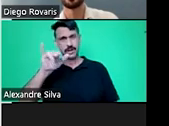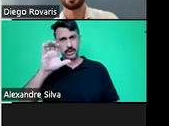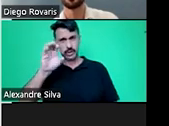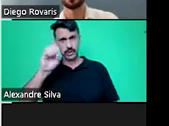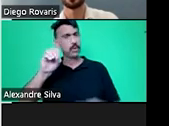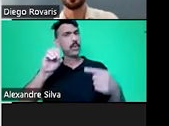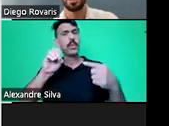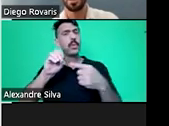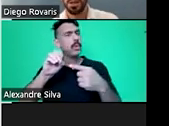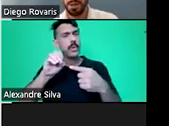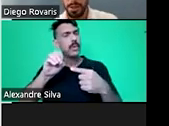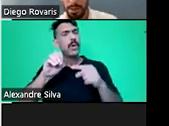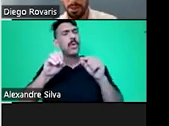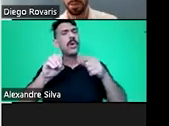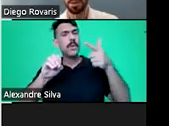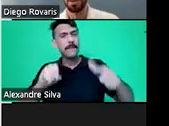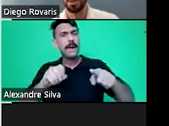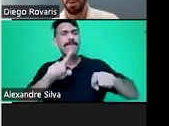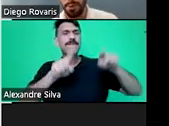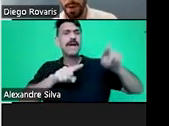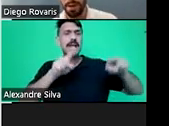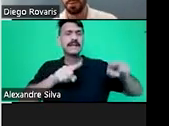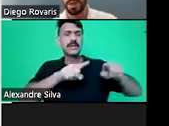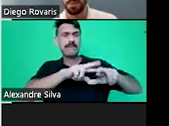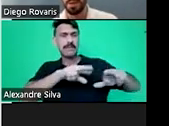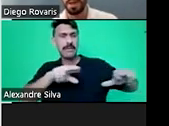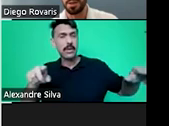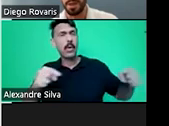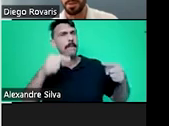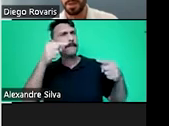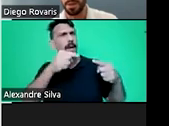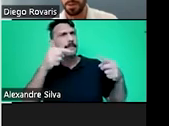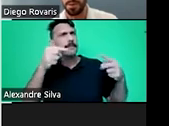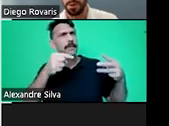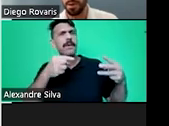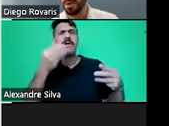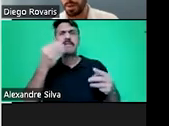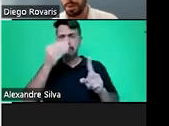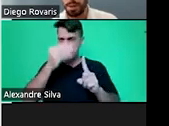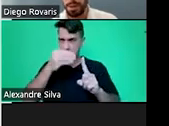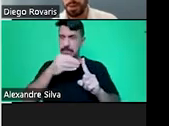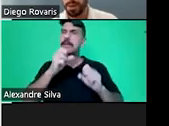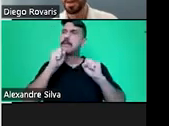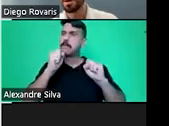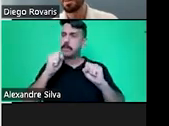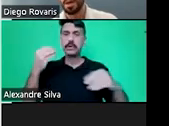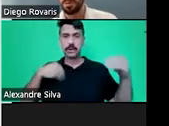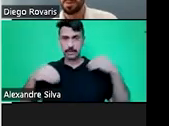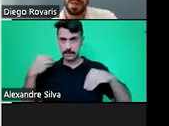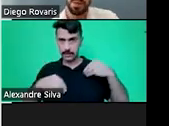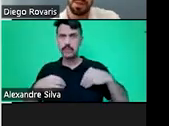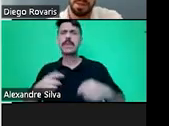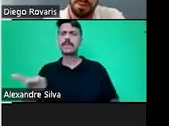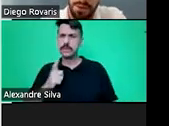maior a quantidade de variantes que conferem vulnerabilidade para a depressão o indivíduo tem, variantes genéticas,